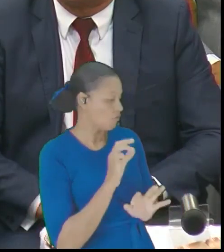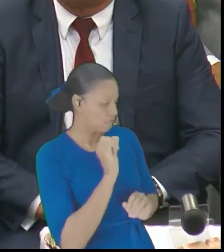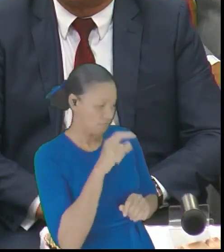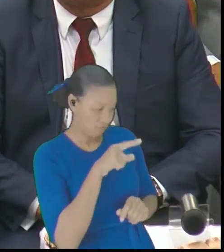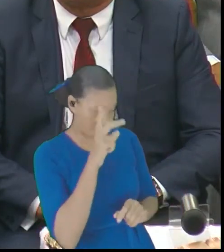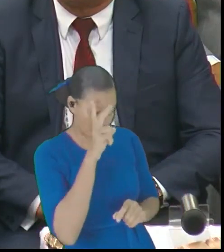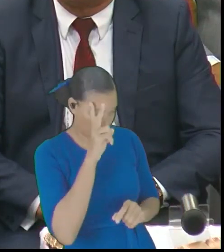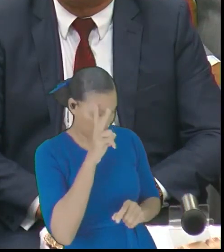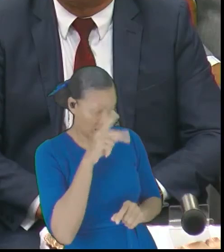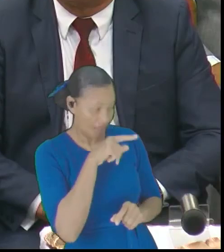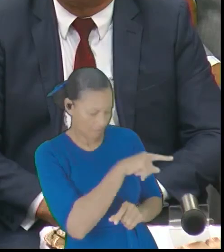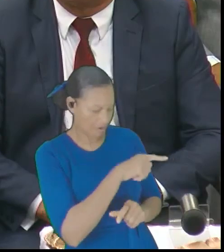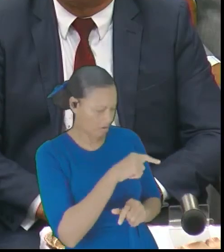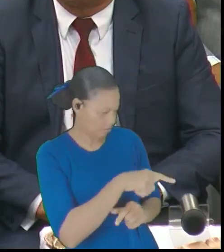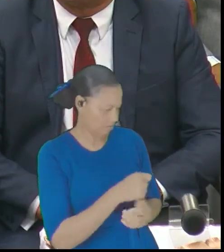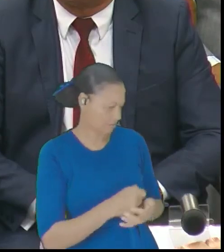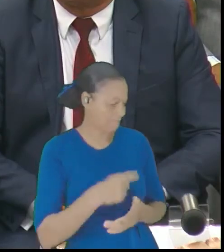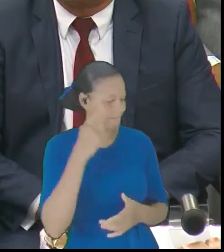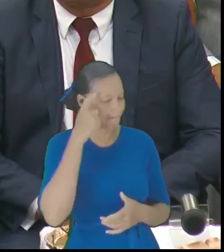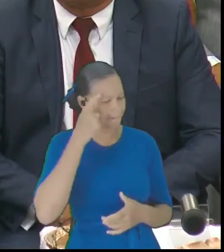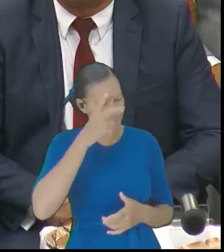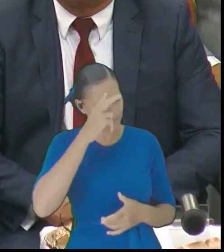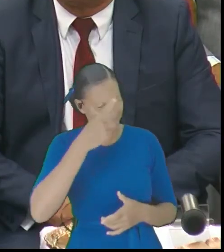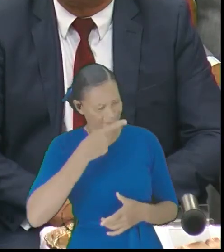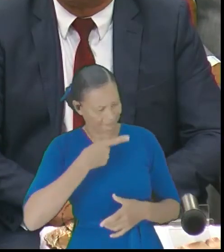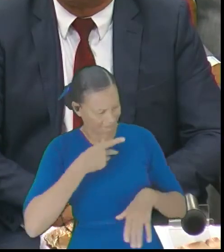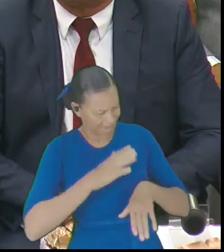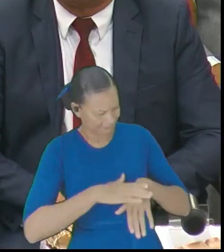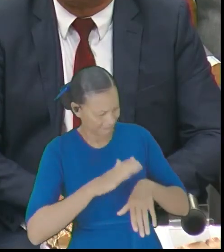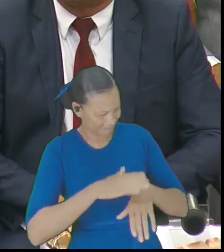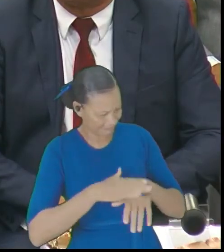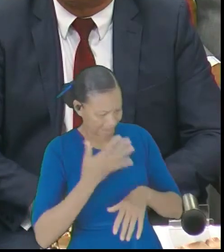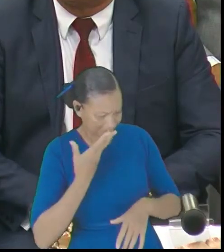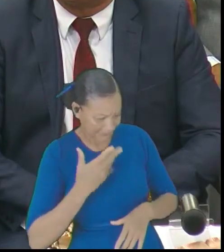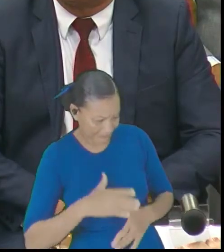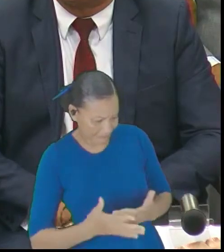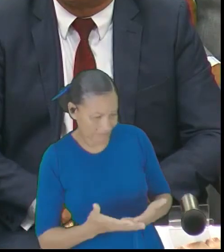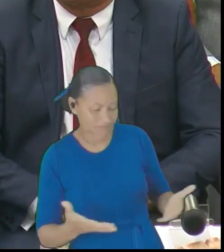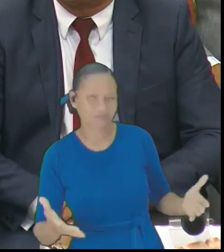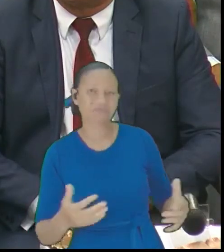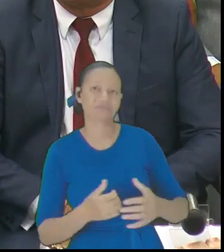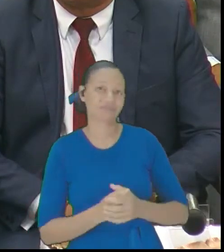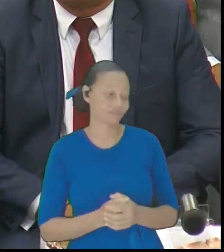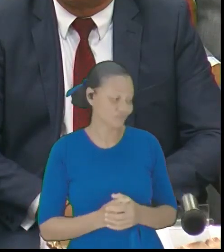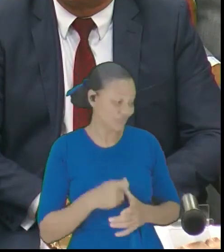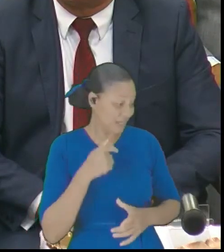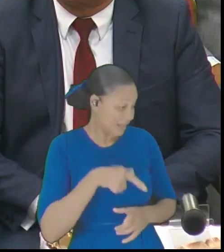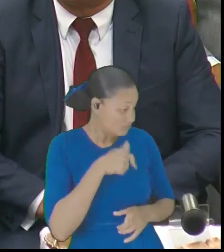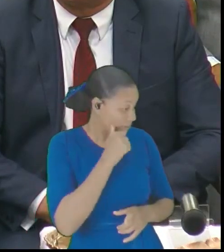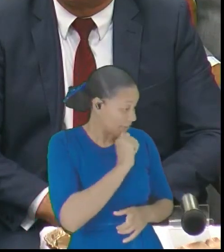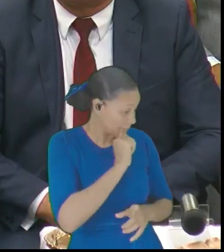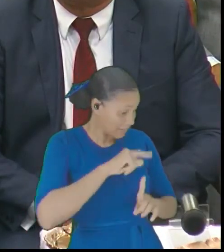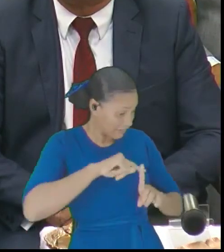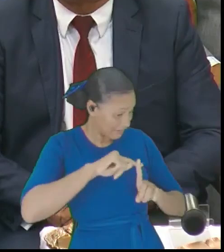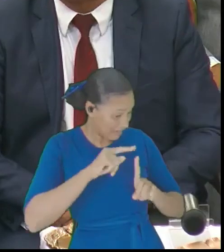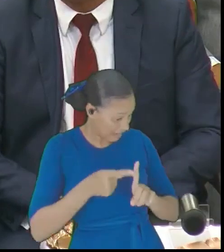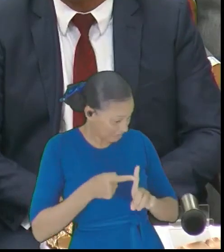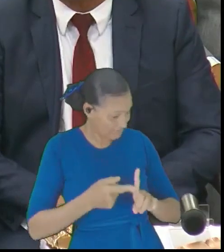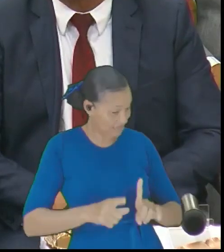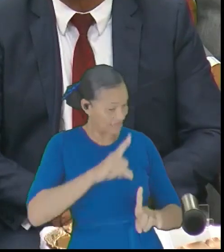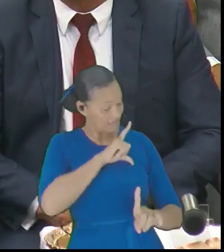memória. Você está achando que você é criança agora? Do ventre eu te escolhi,